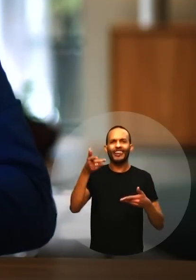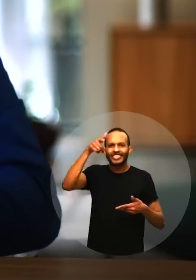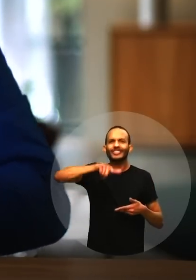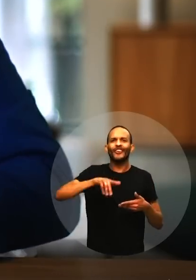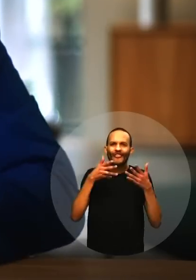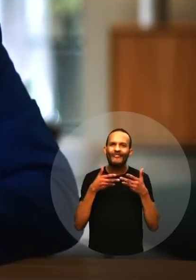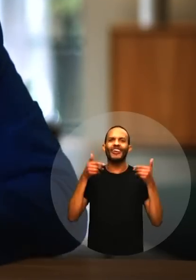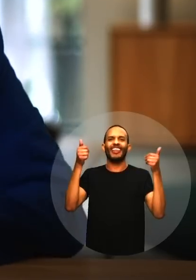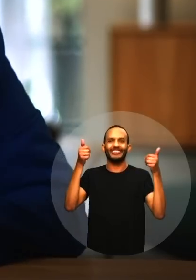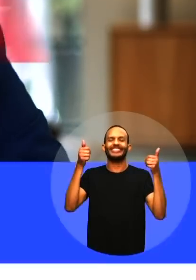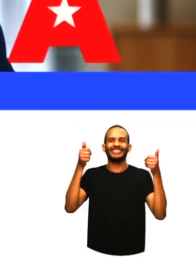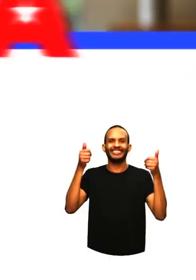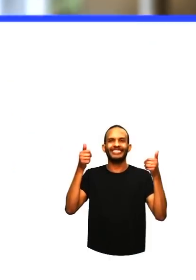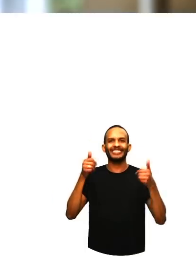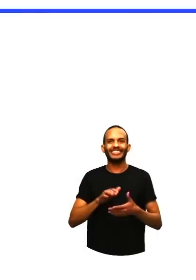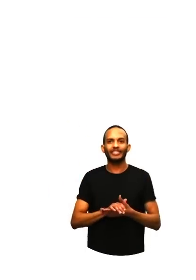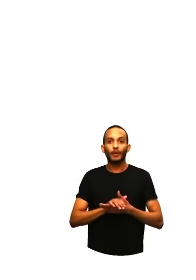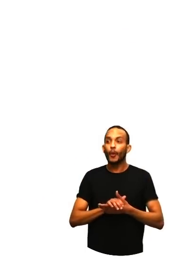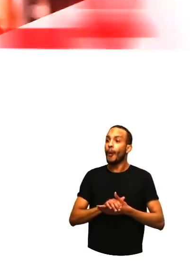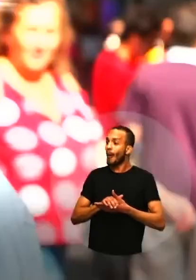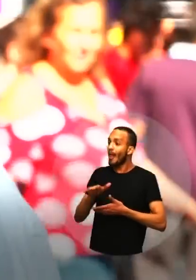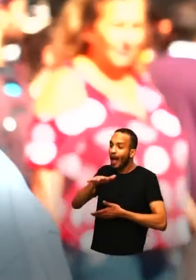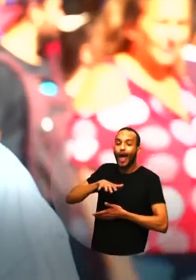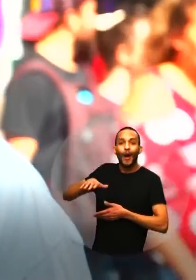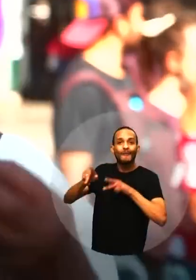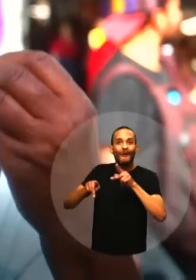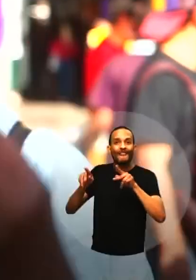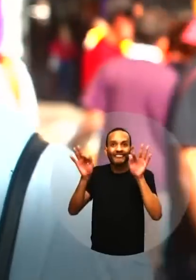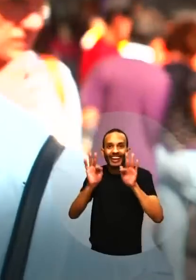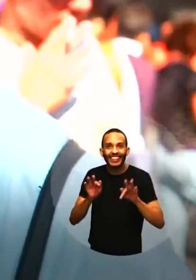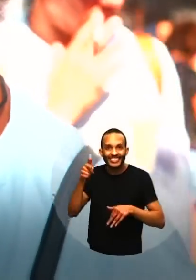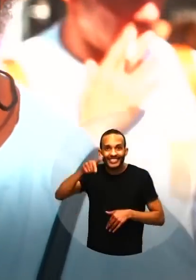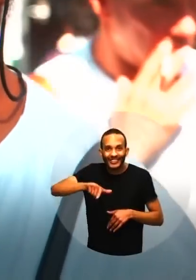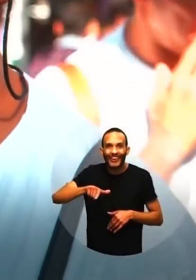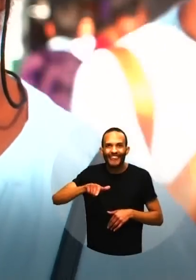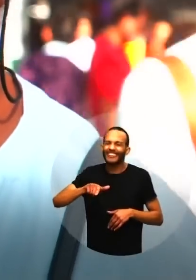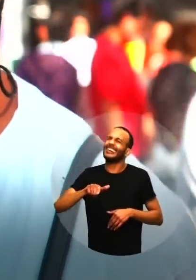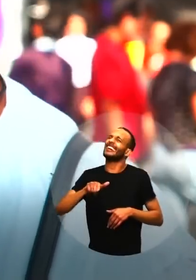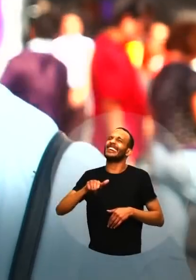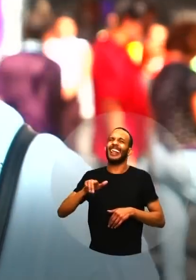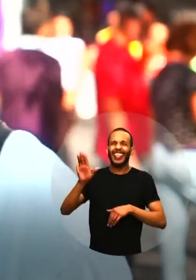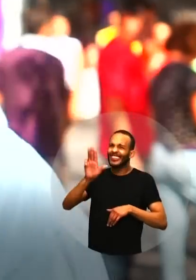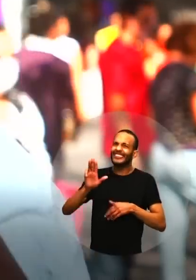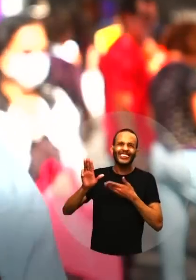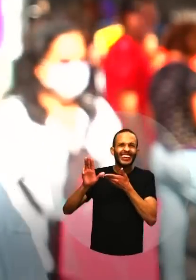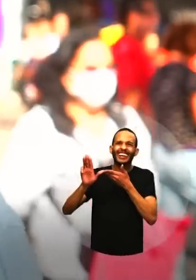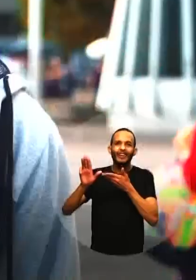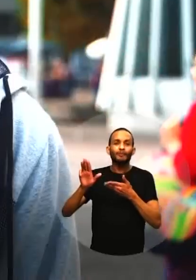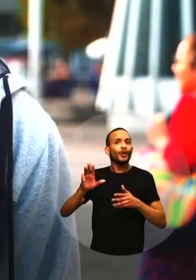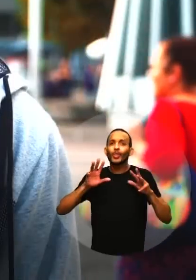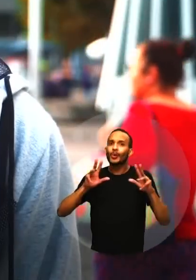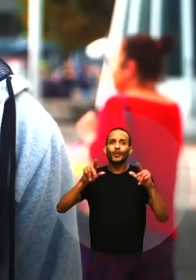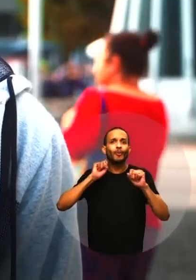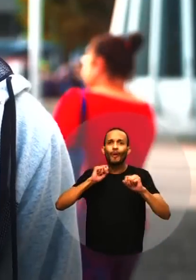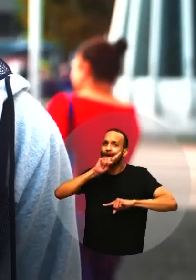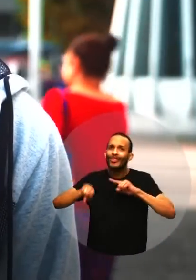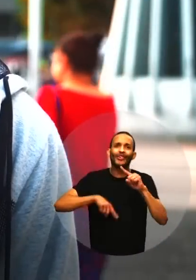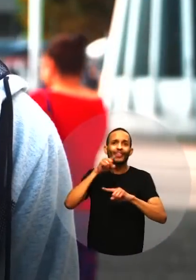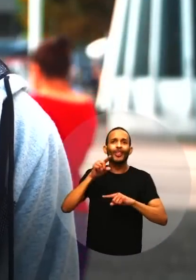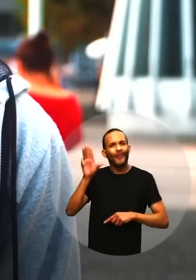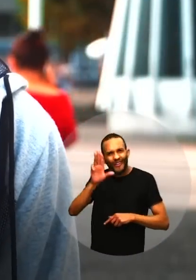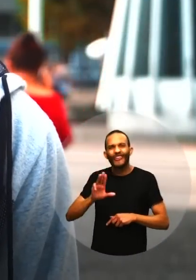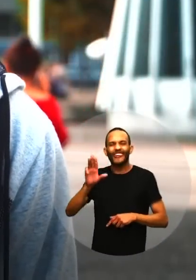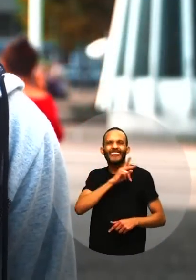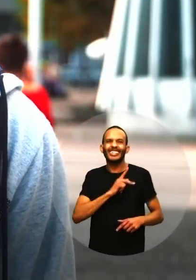E vamos fazer melhor Para o povo voltar a ser feliz de novo, gente É Lula Esse país tem tudo para